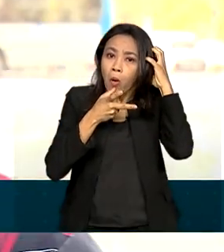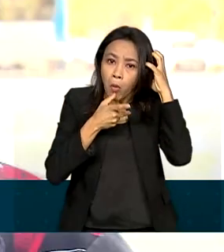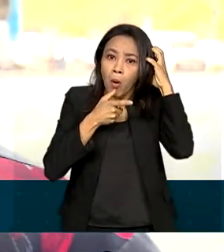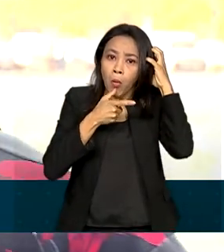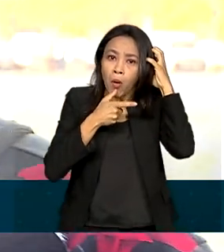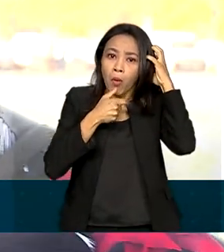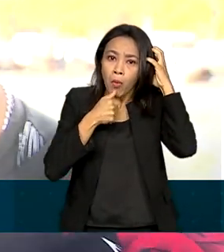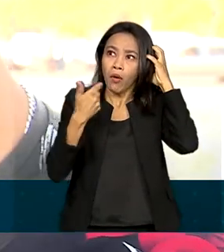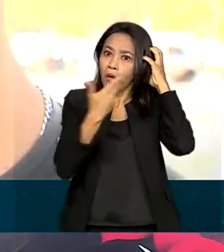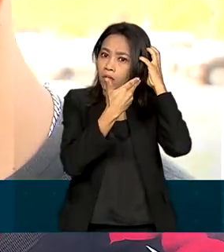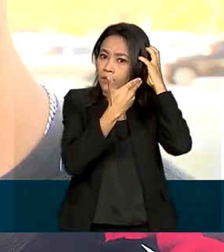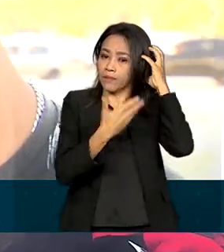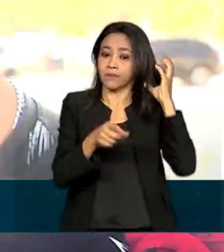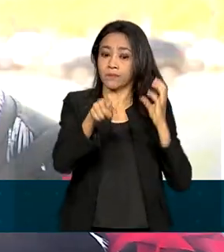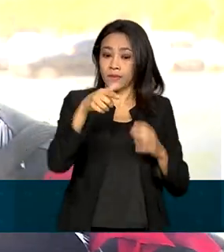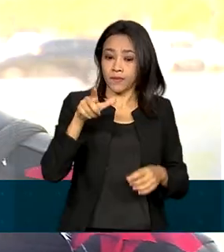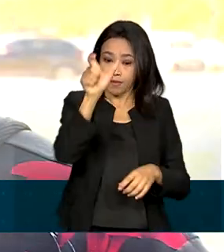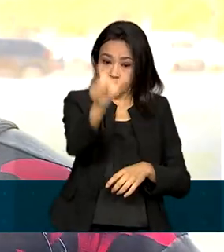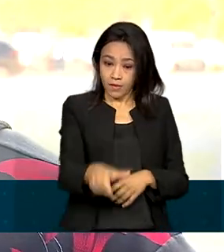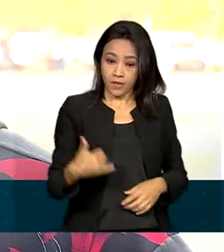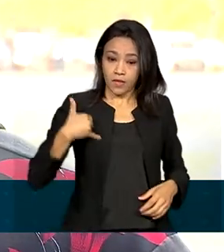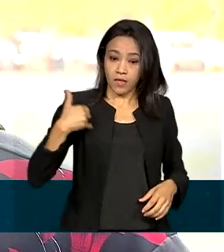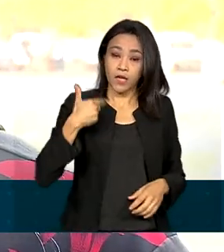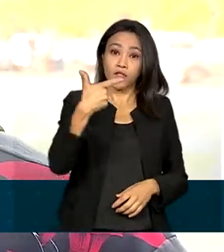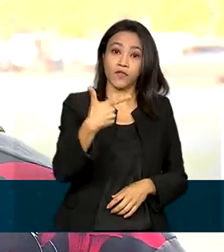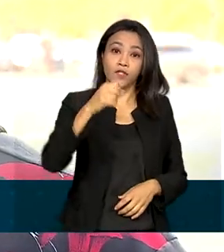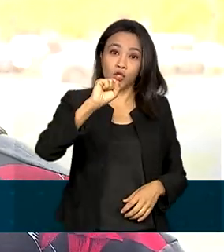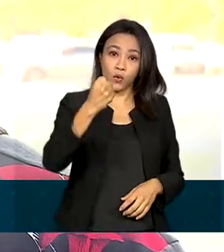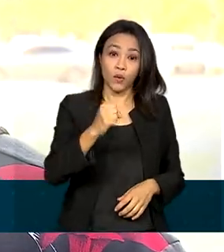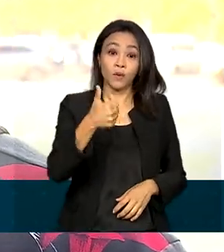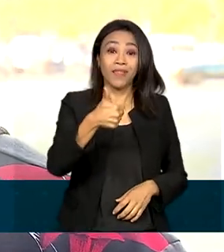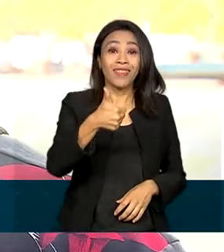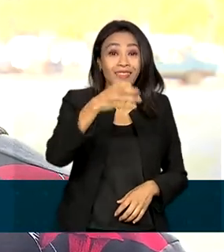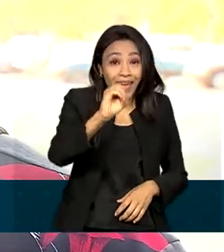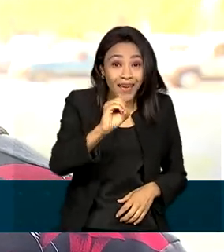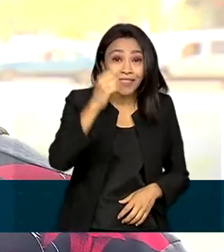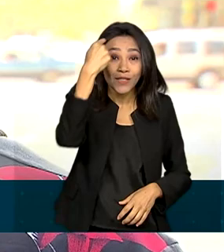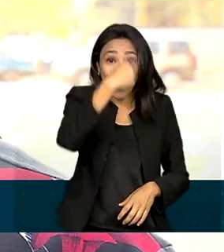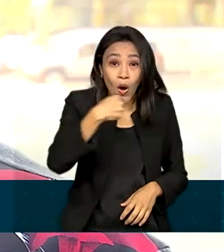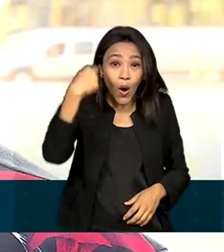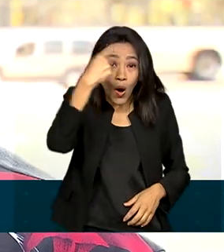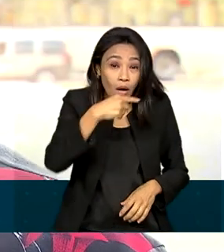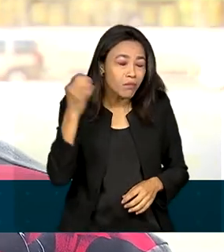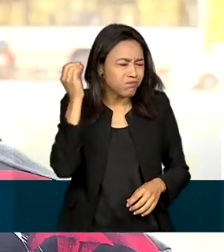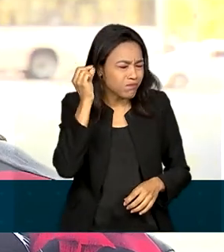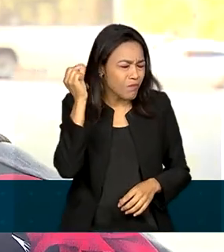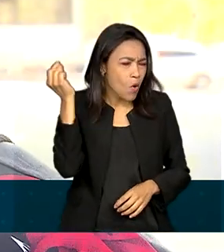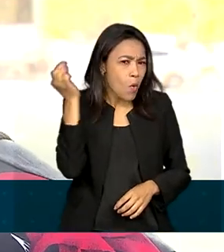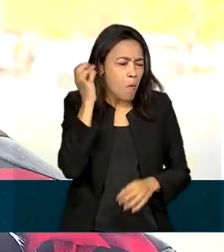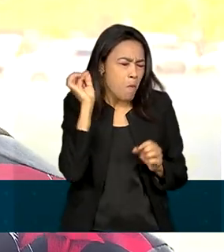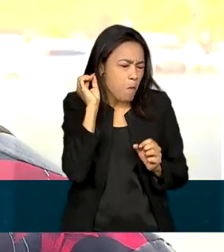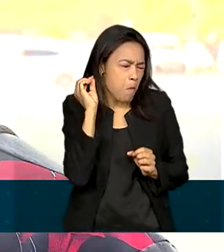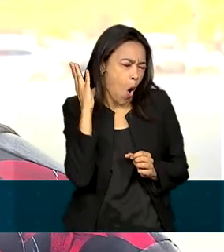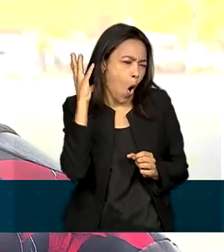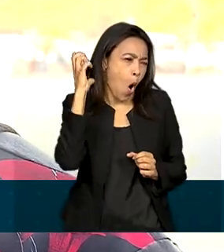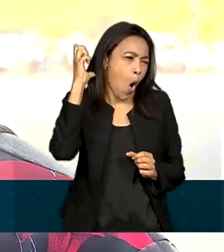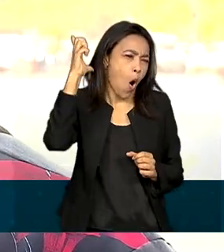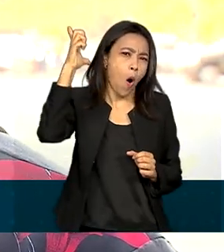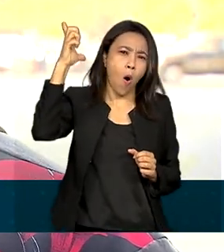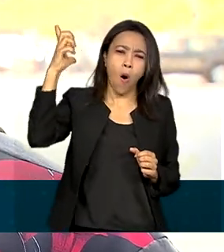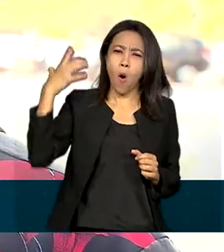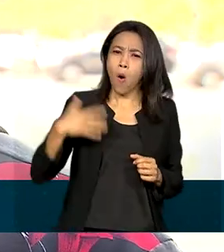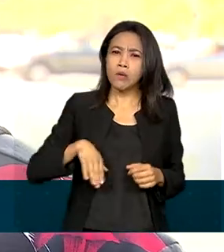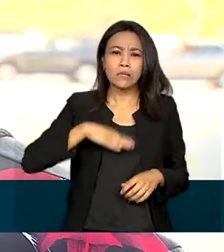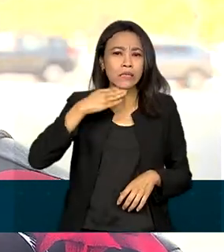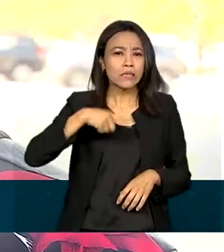altos. Marcos, 28 anos, passa 10 horas por dia no volume máximo. Seus ouvidos